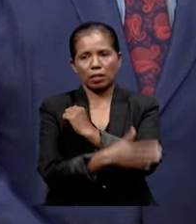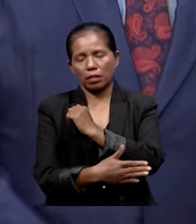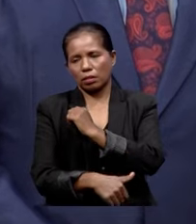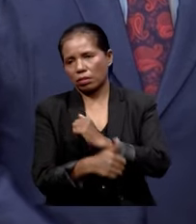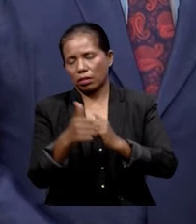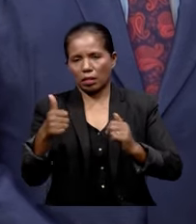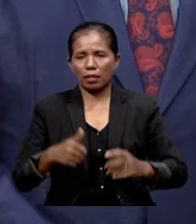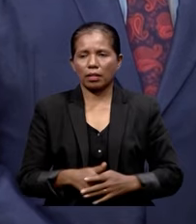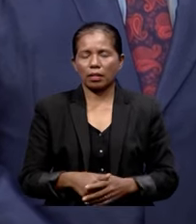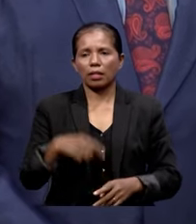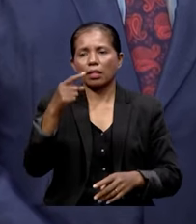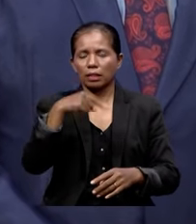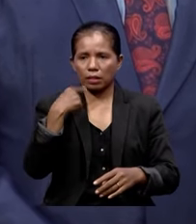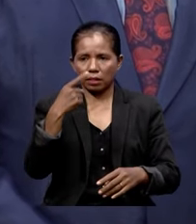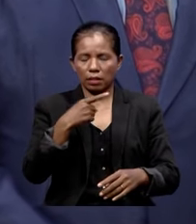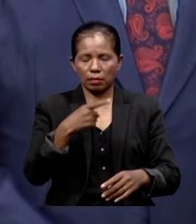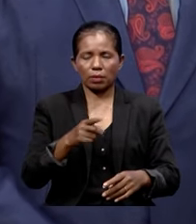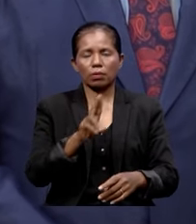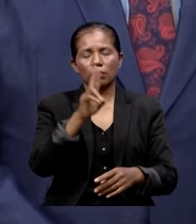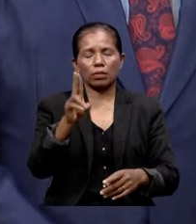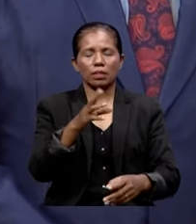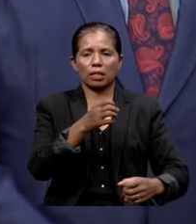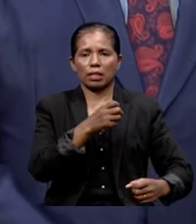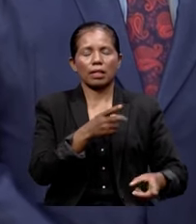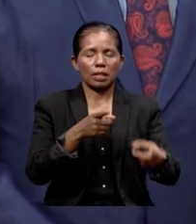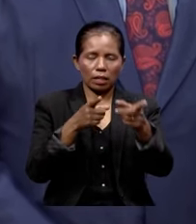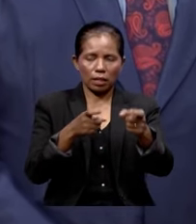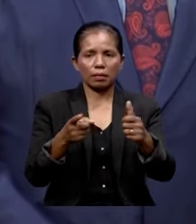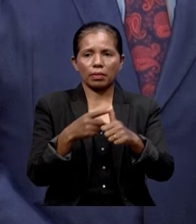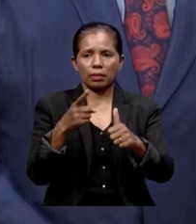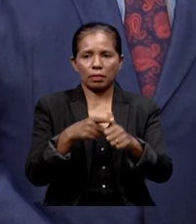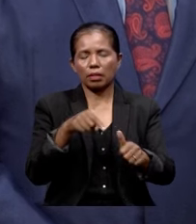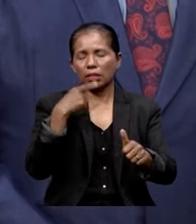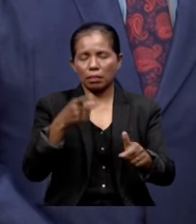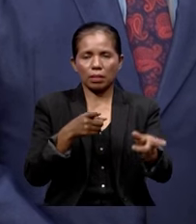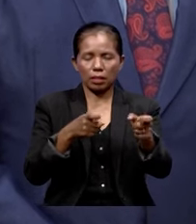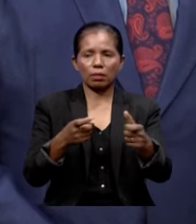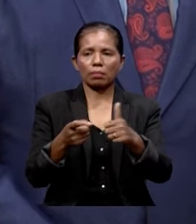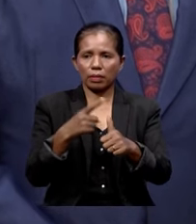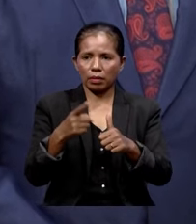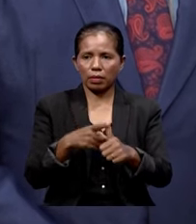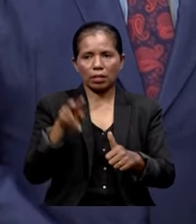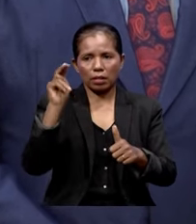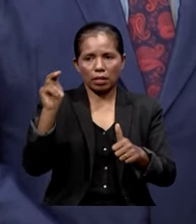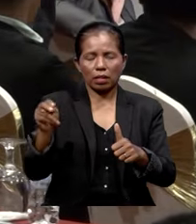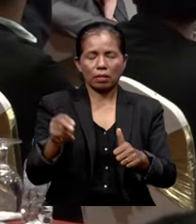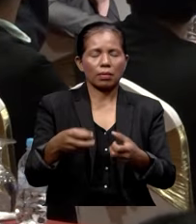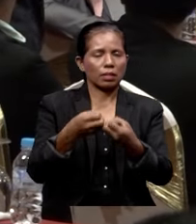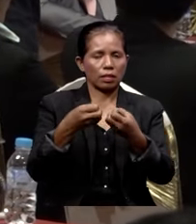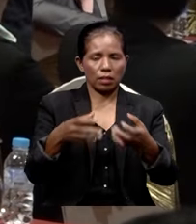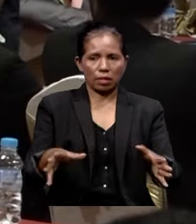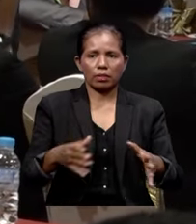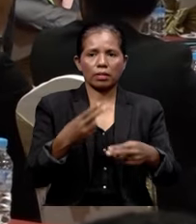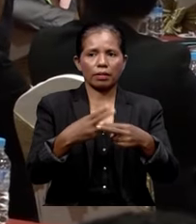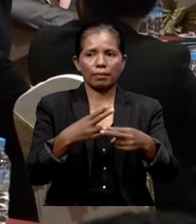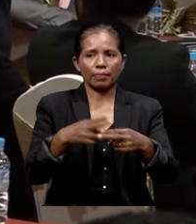selu se mak kalkilat uluk se mak tiru uluk nie mak se lakon tiro